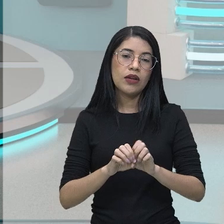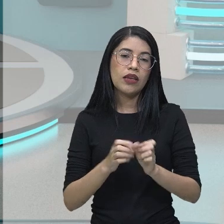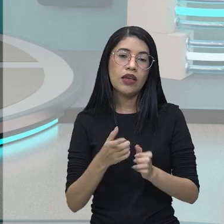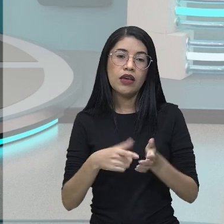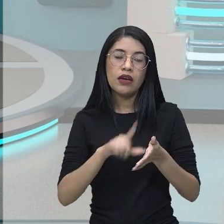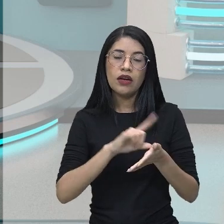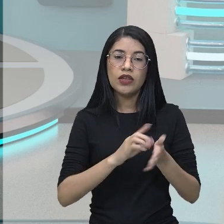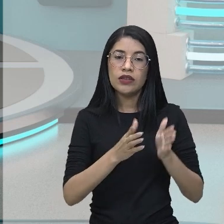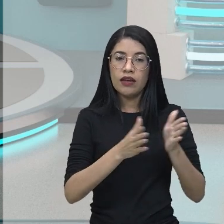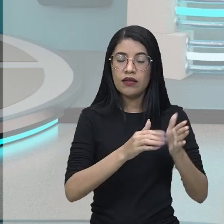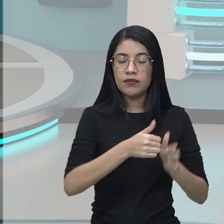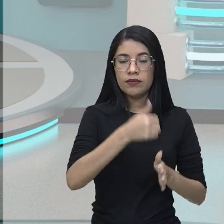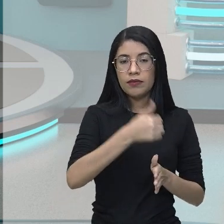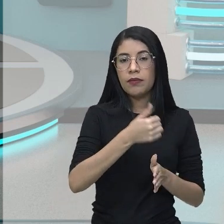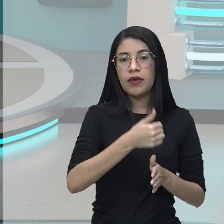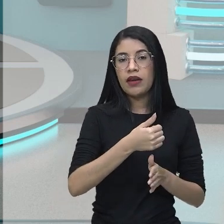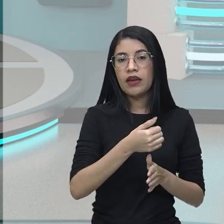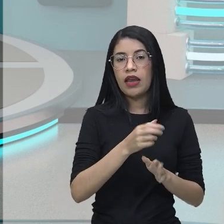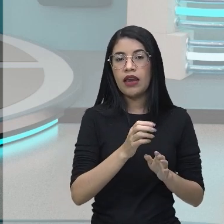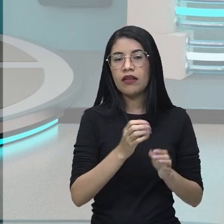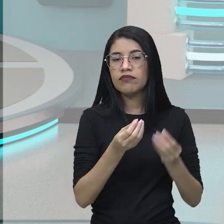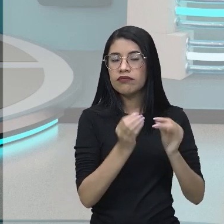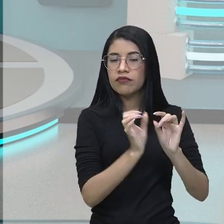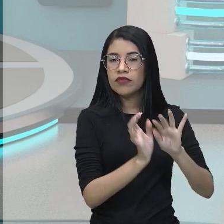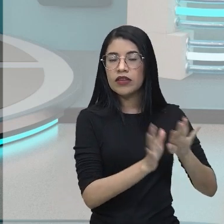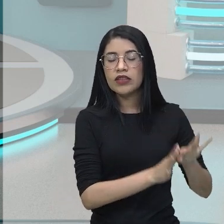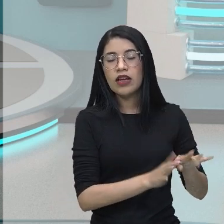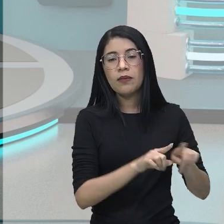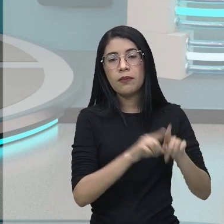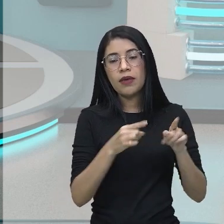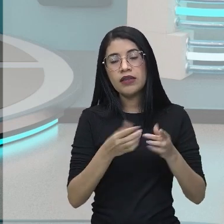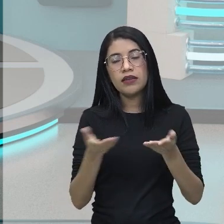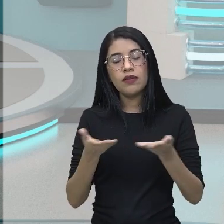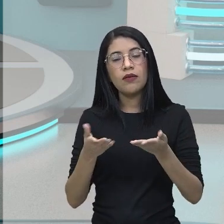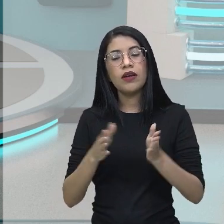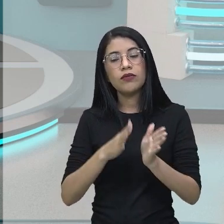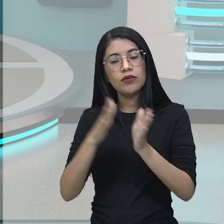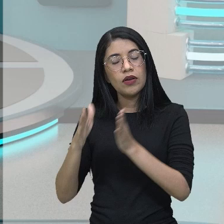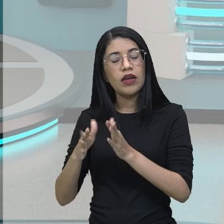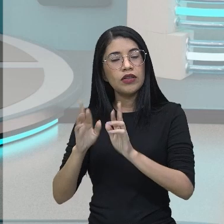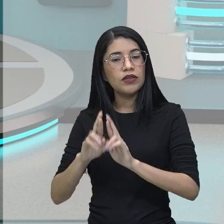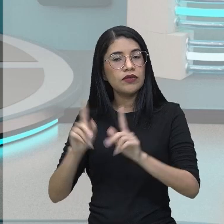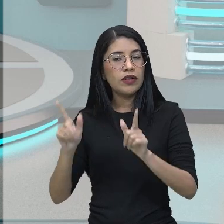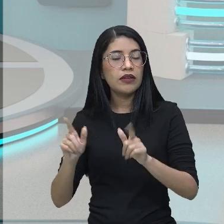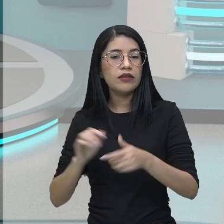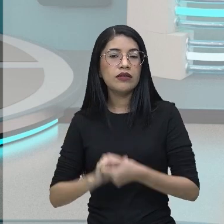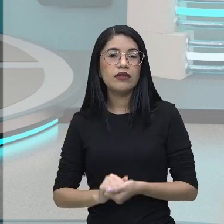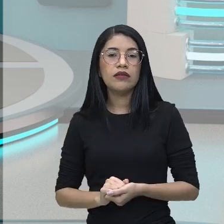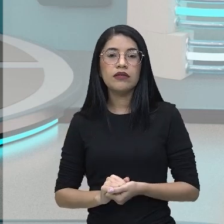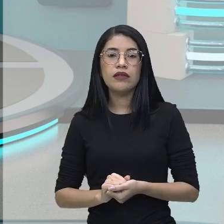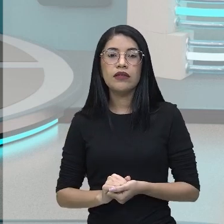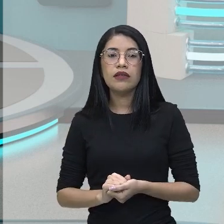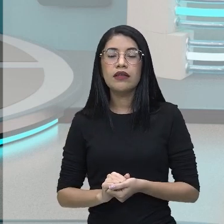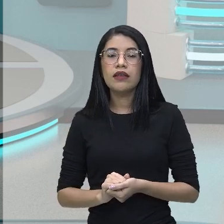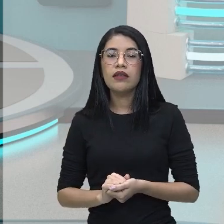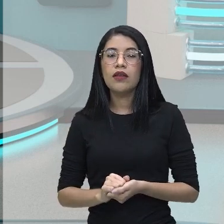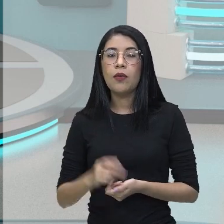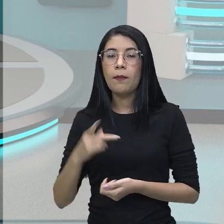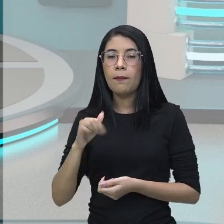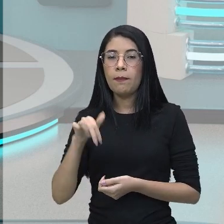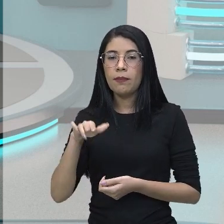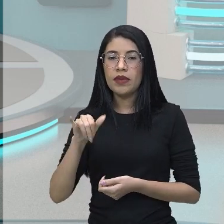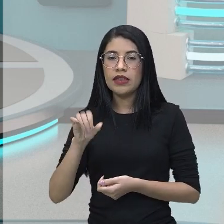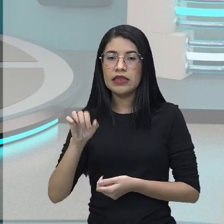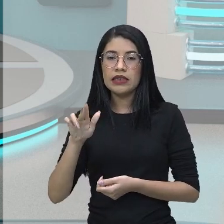fizeram Esse Resgate mas um um uso diferente diferenciado dos parnasianos Então os parnasianos queriam fazer arte